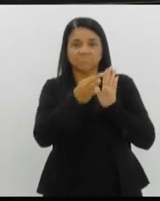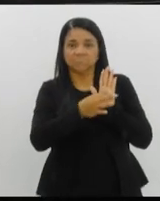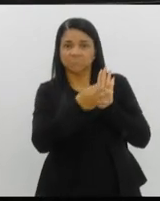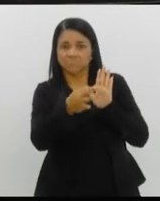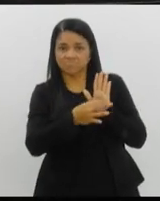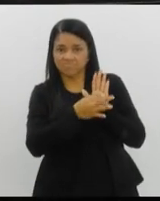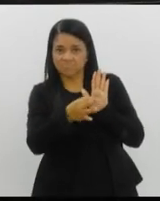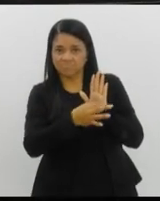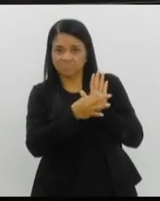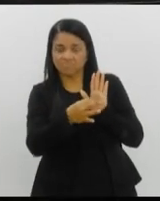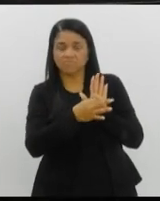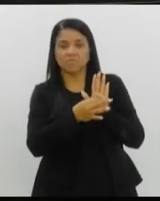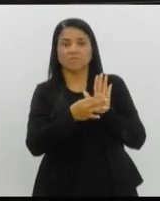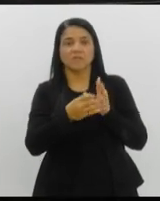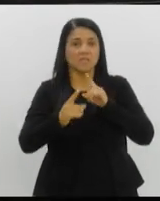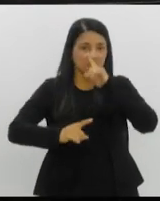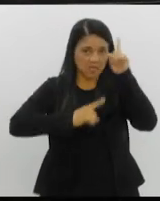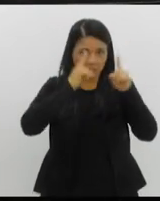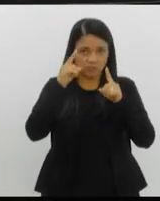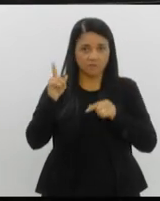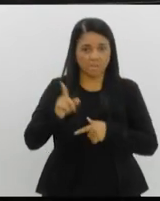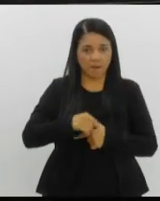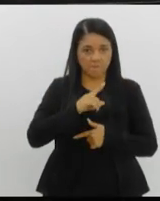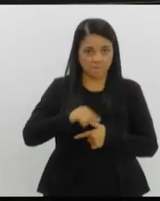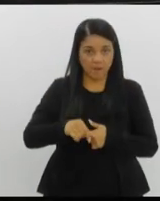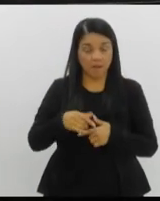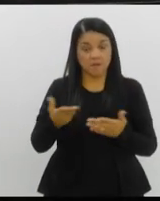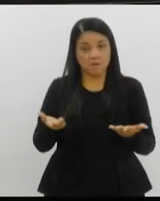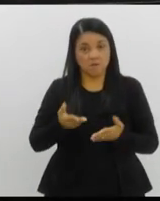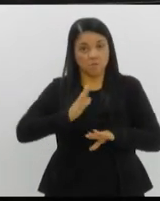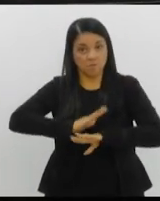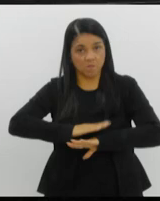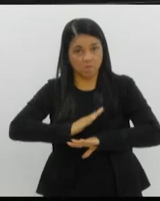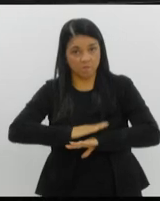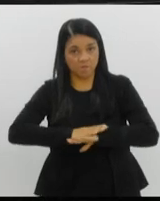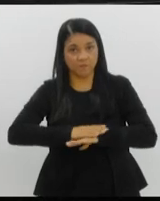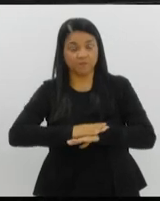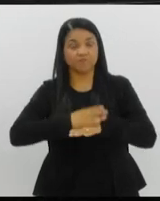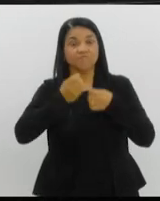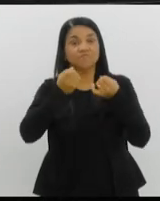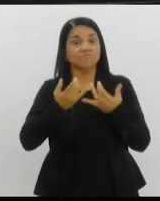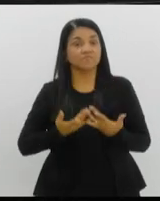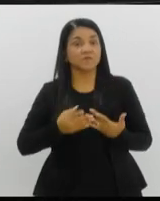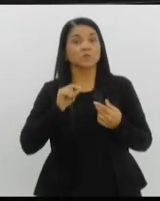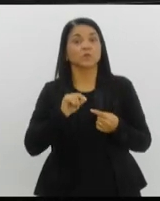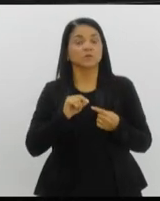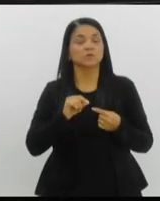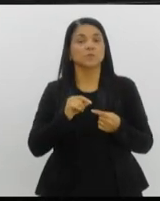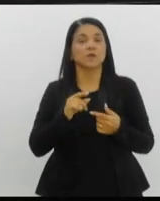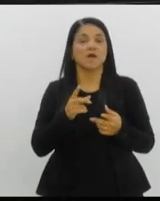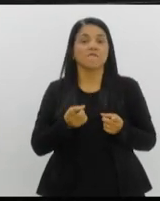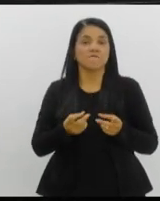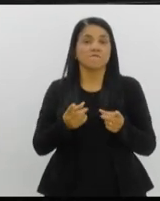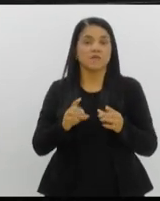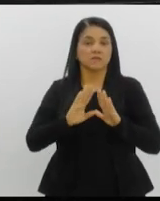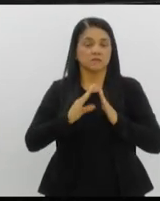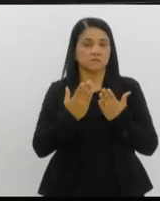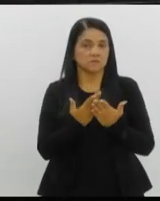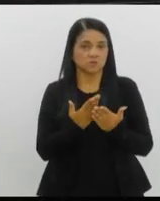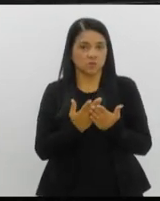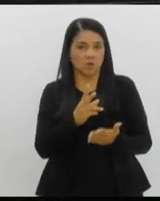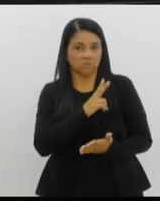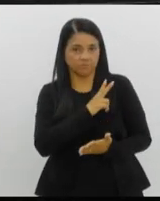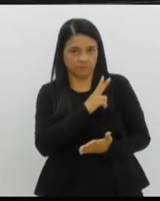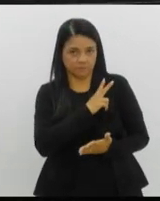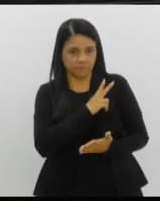criativa. E, nesse momento de hoje, falamos sobre a privatização das escolas. O projeto prevê